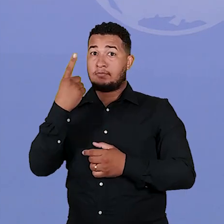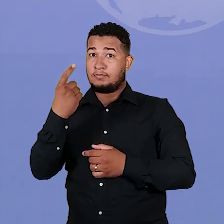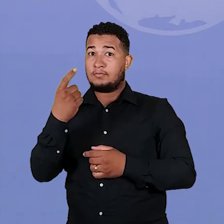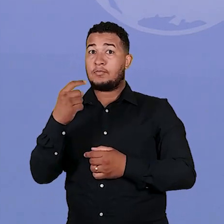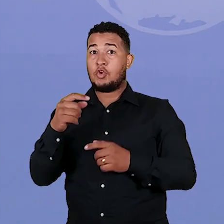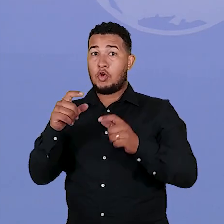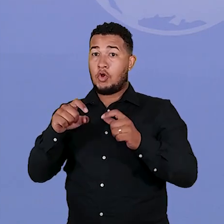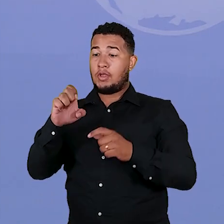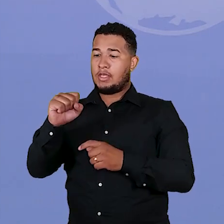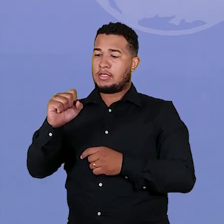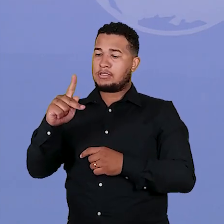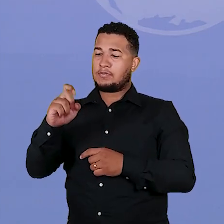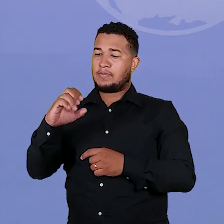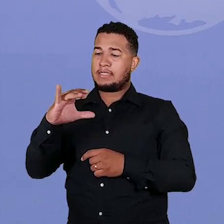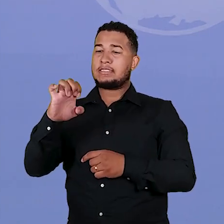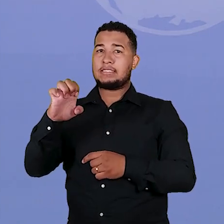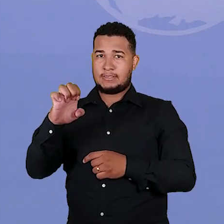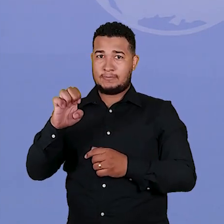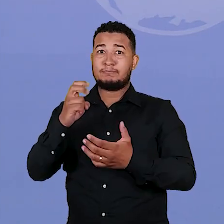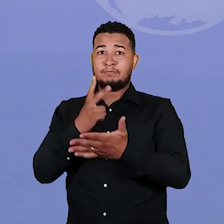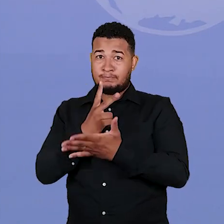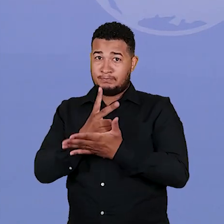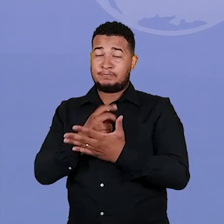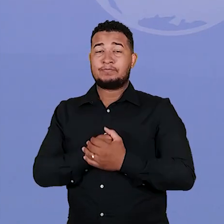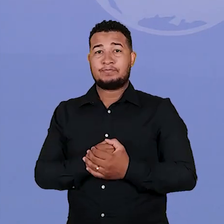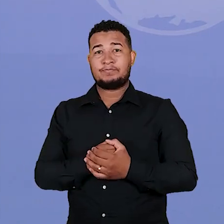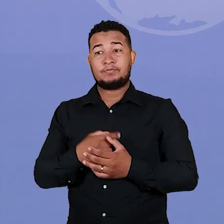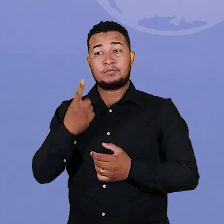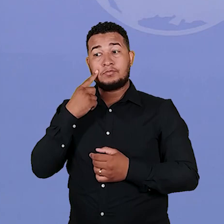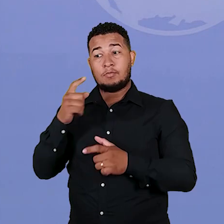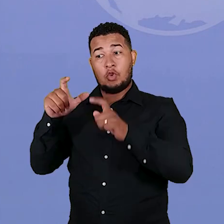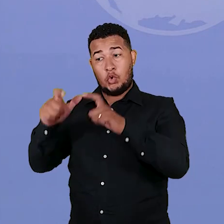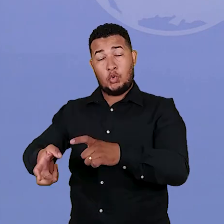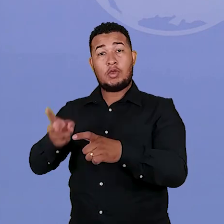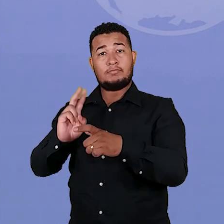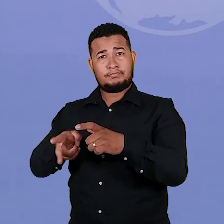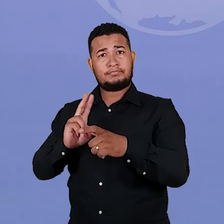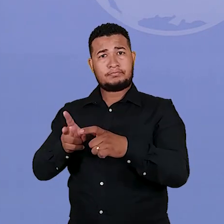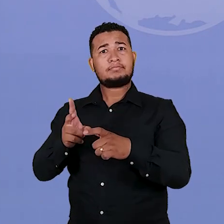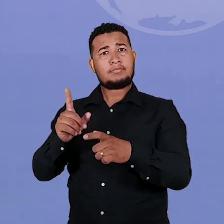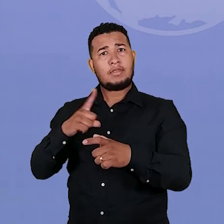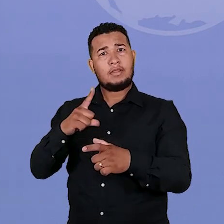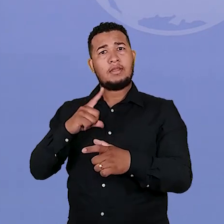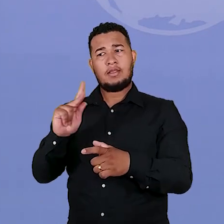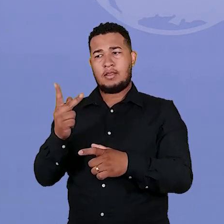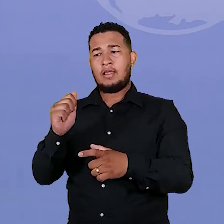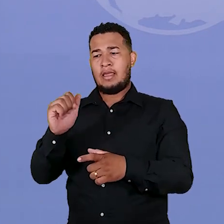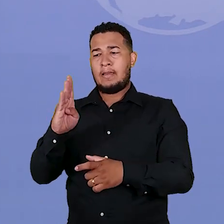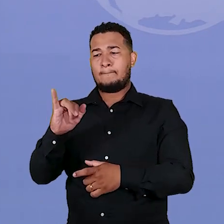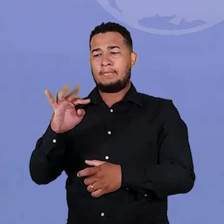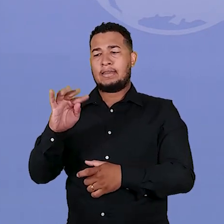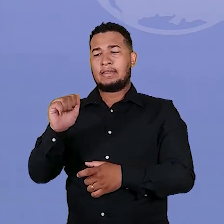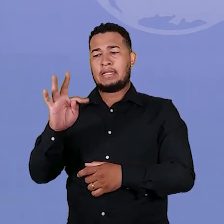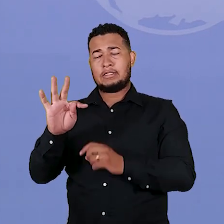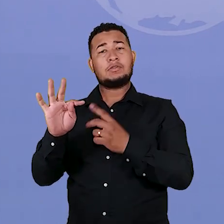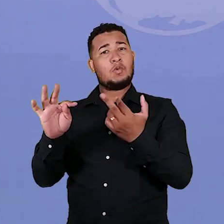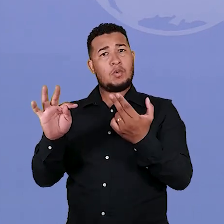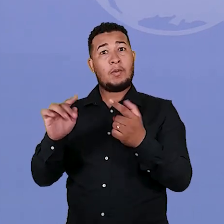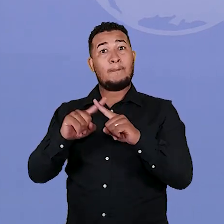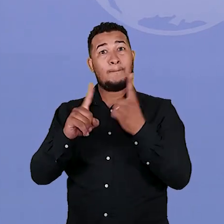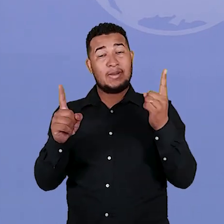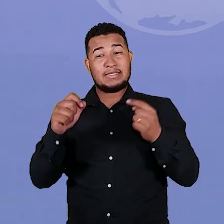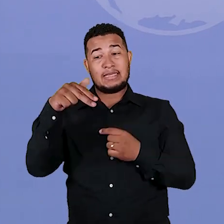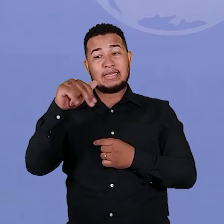só, gente, que interessante. Isso na mesma espécie, só questão de ser macho e fêmea, tá? Então, eles vivem no mesmo local. Realmente, eles vivem no mesmo